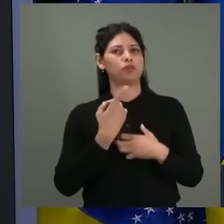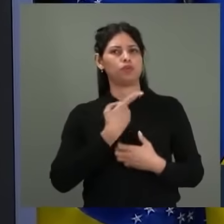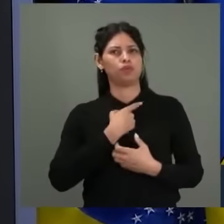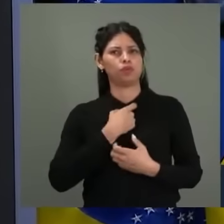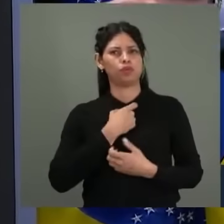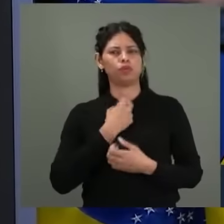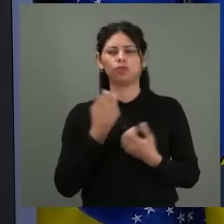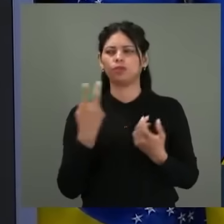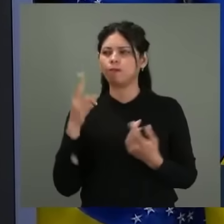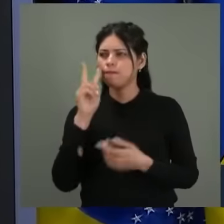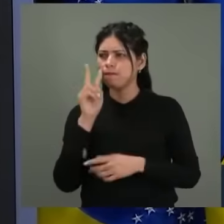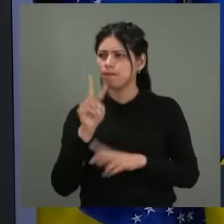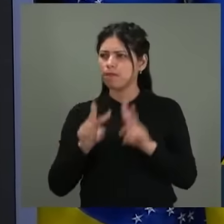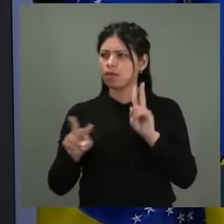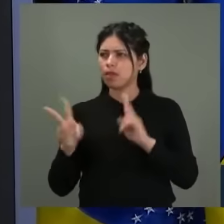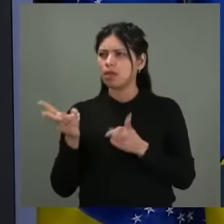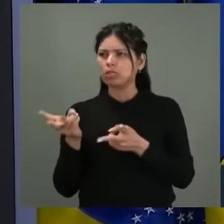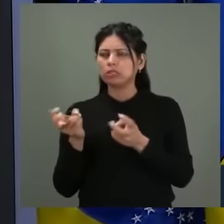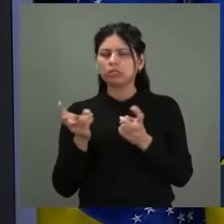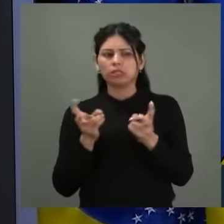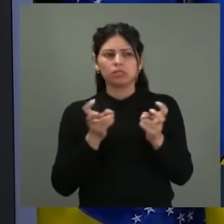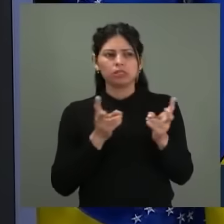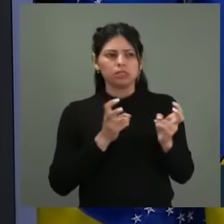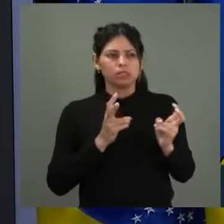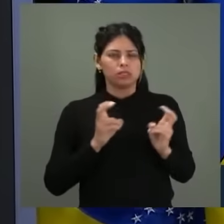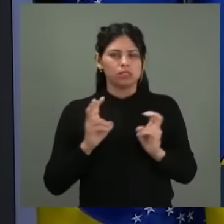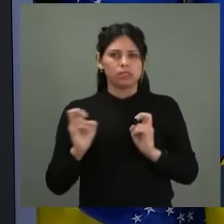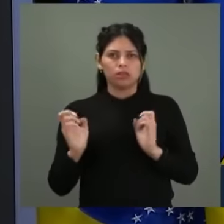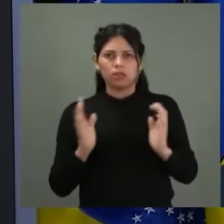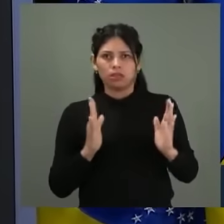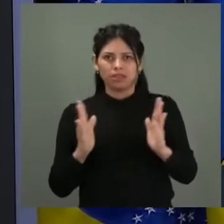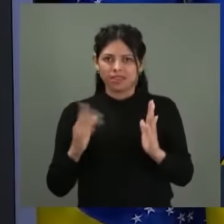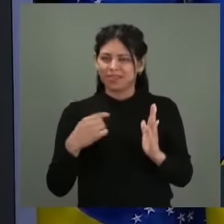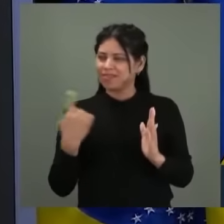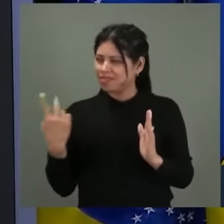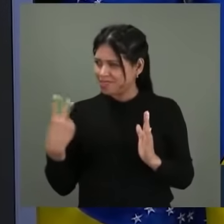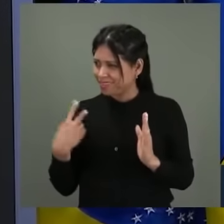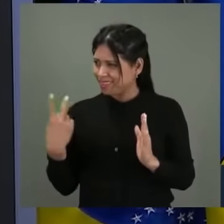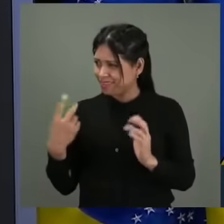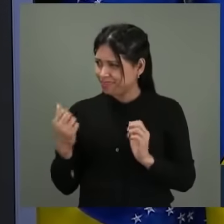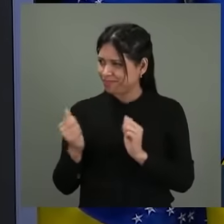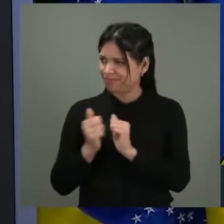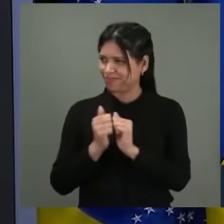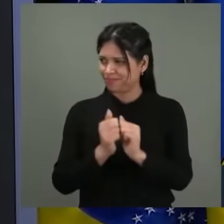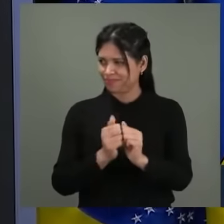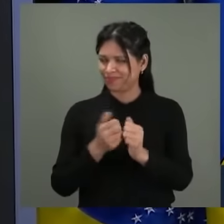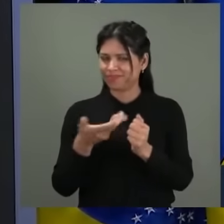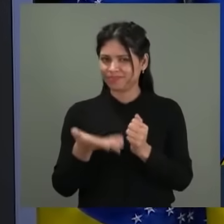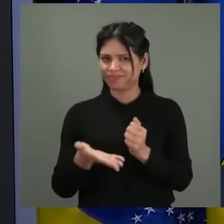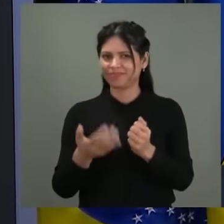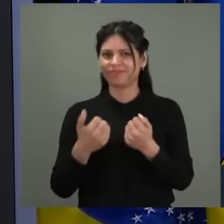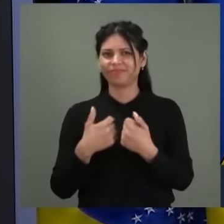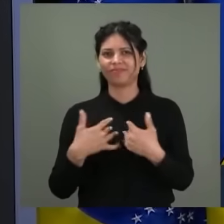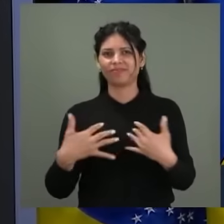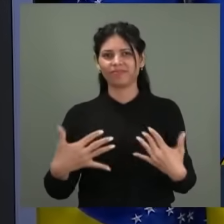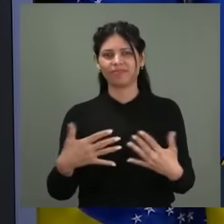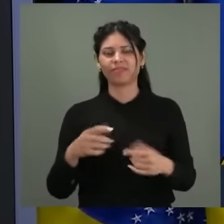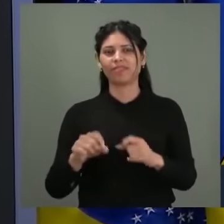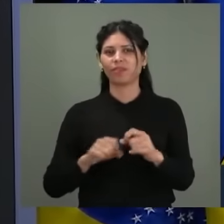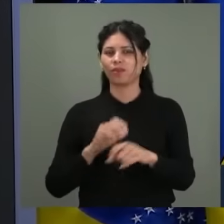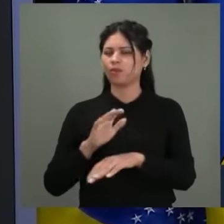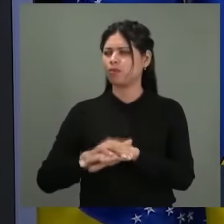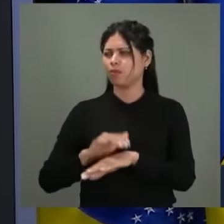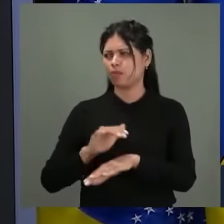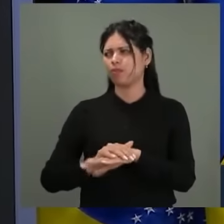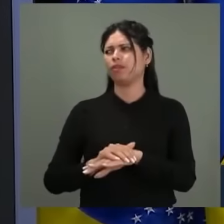senador Flávio Arnes, durante esses tempos que nós chegamos juntos aqui no Senado Federal, muitos momentos